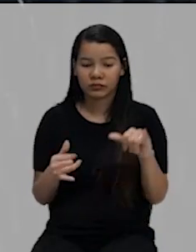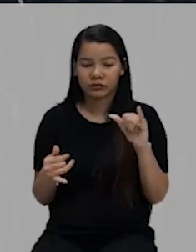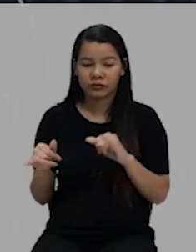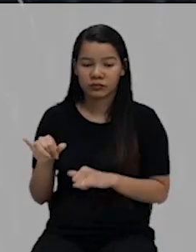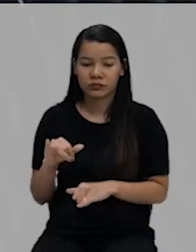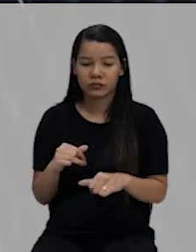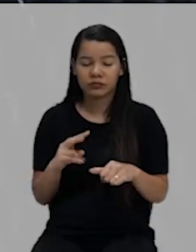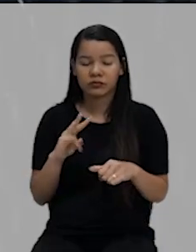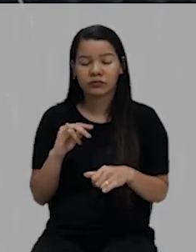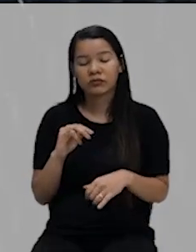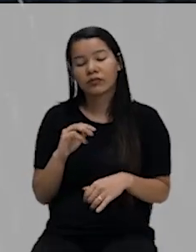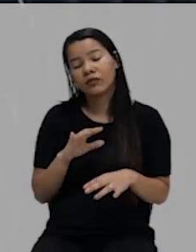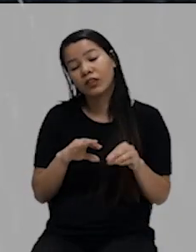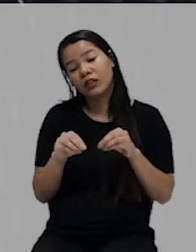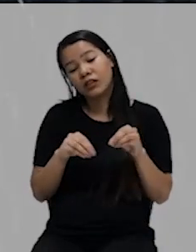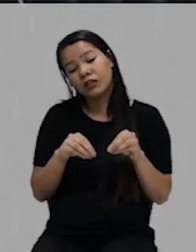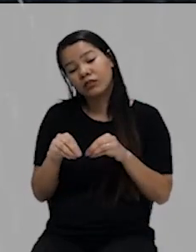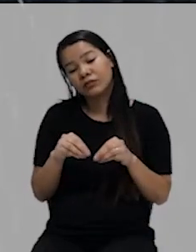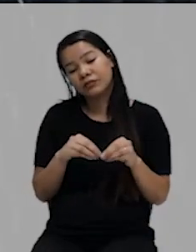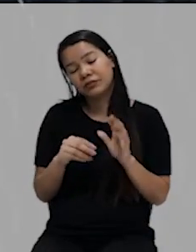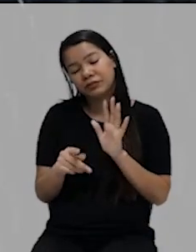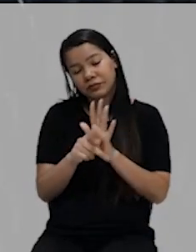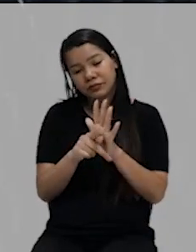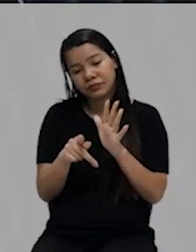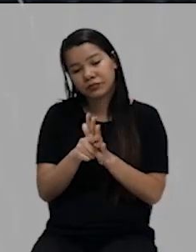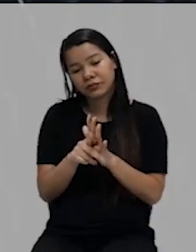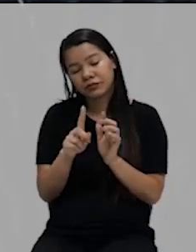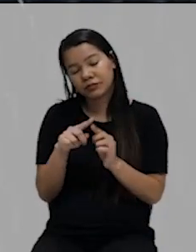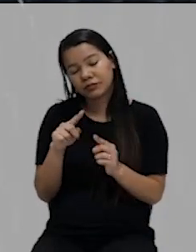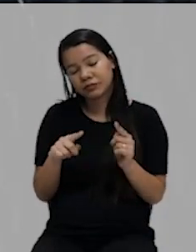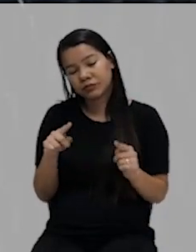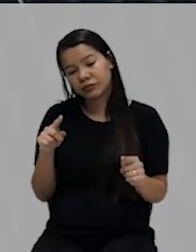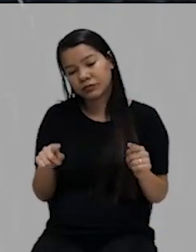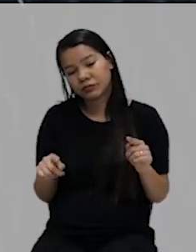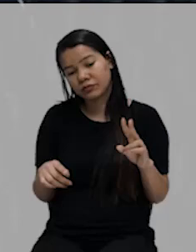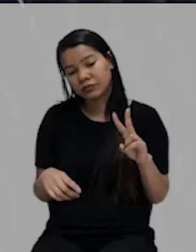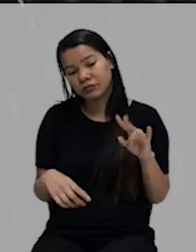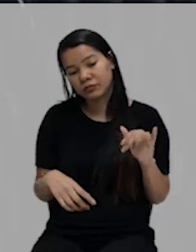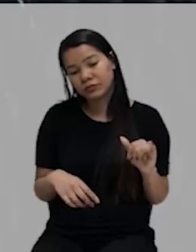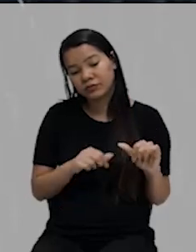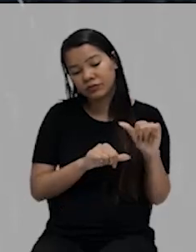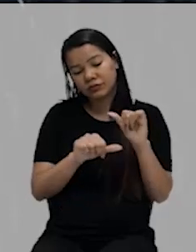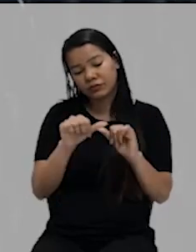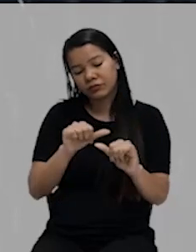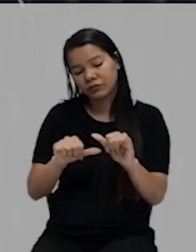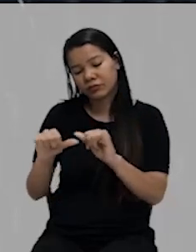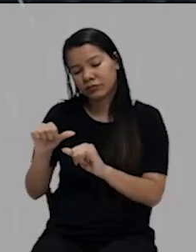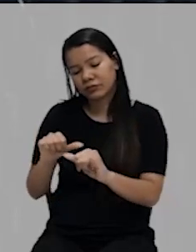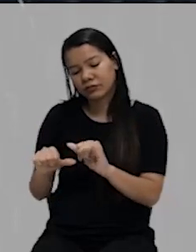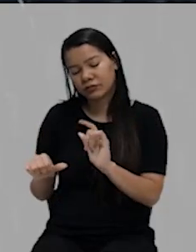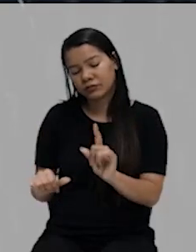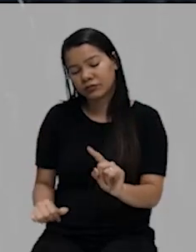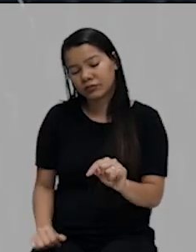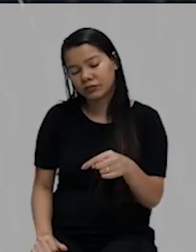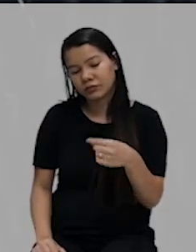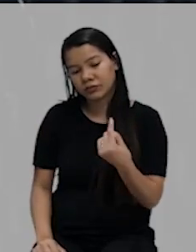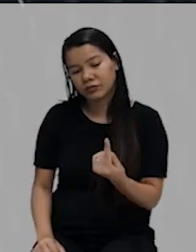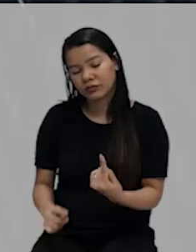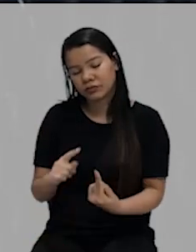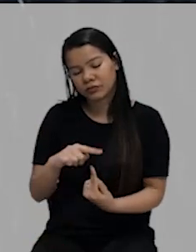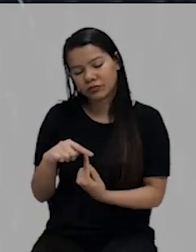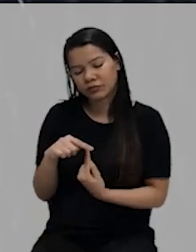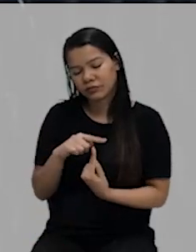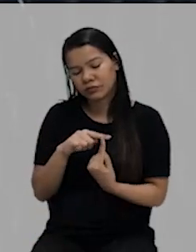na intimidade da matéria, ou seja, a matéria ela vai se transformar em outros tipos